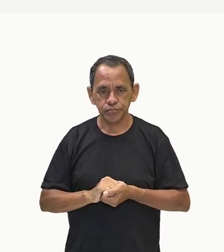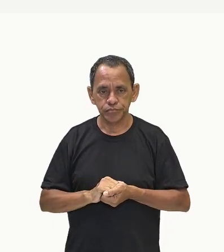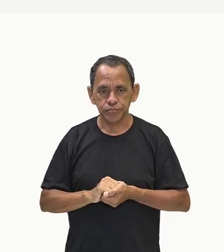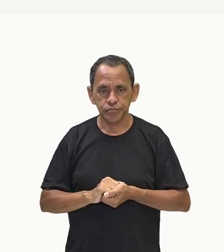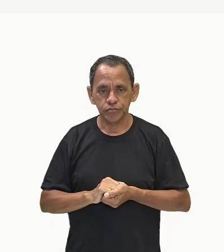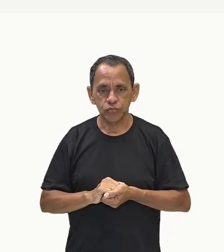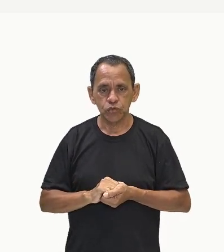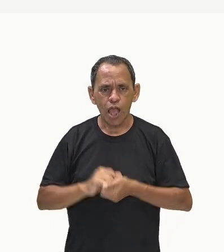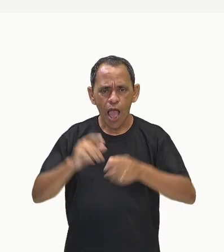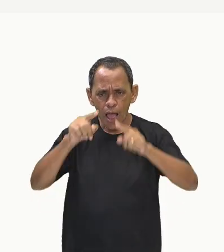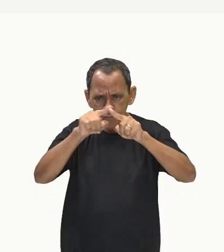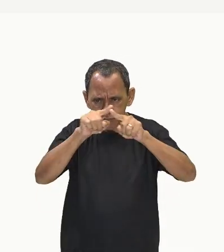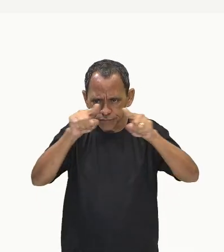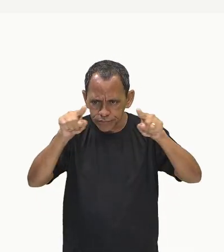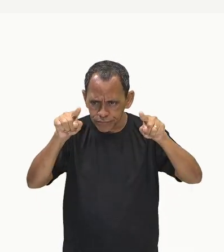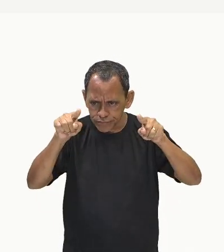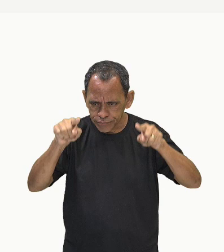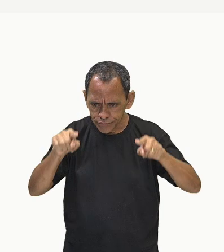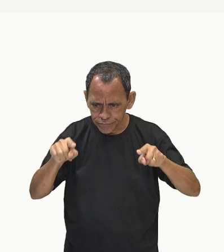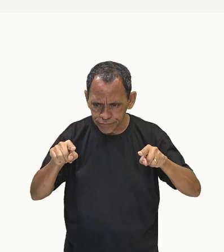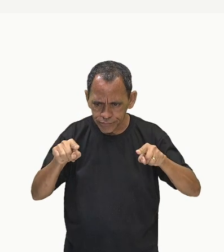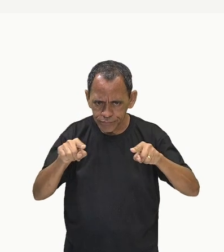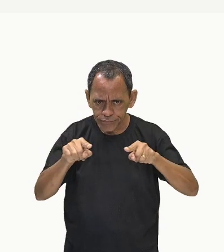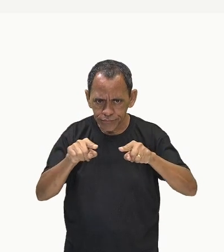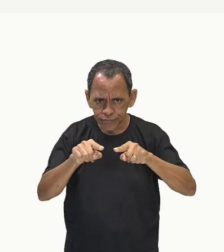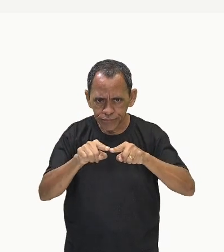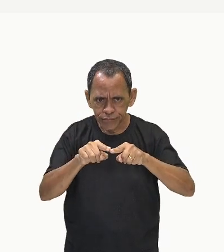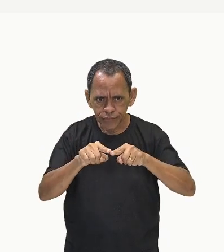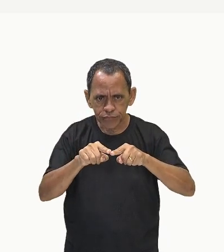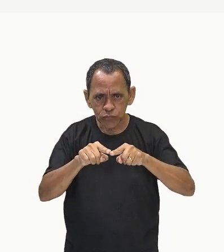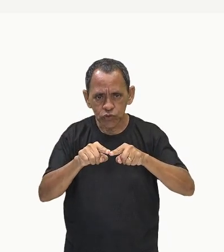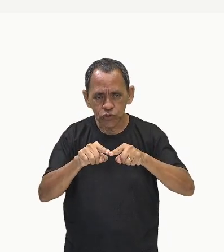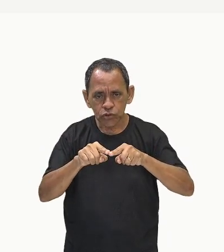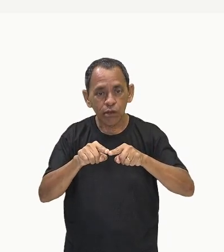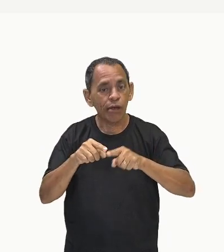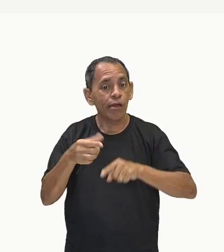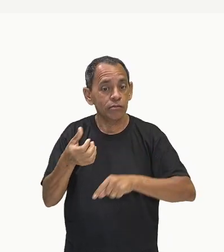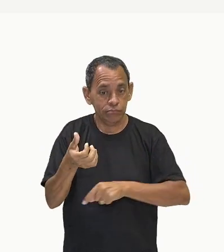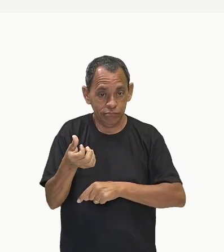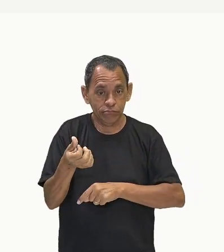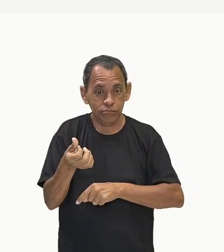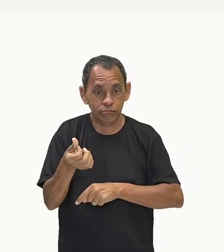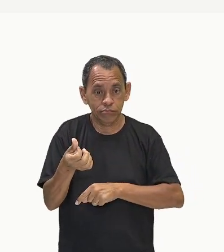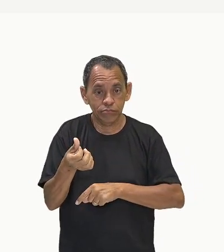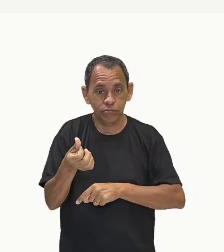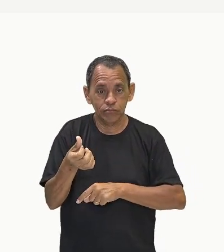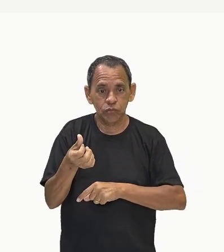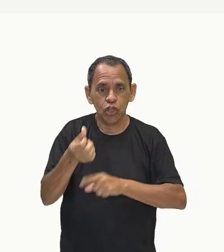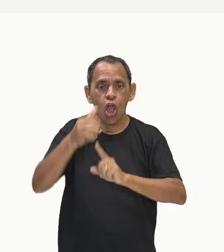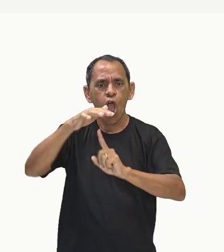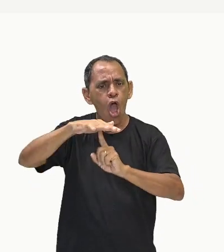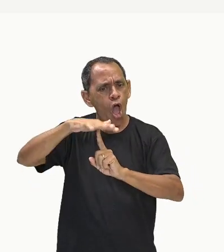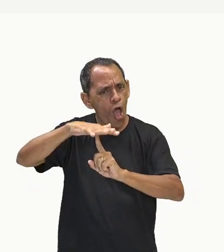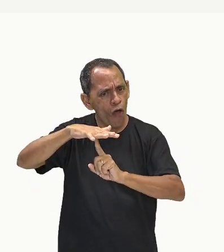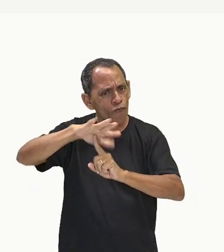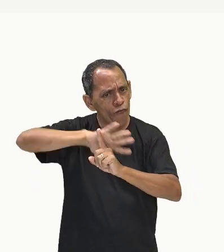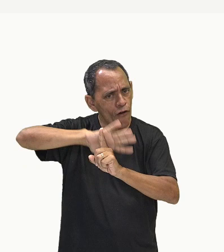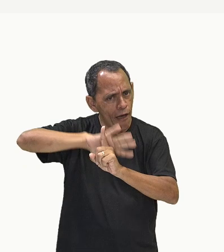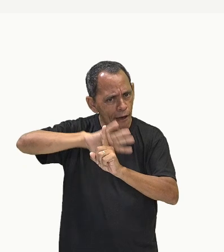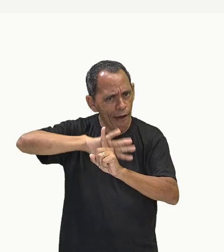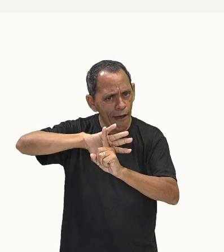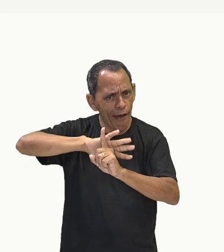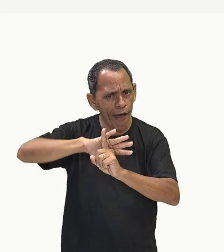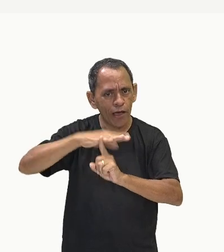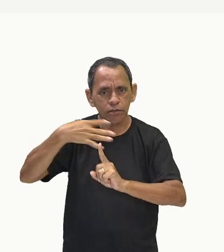Ele possui o número de arestas igual a 6 e o número de faces igual a